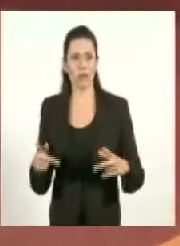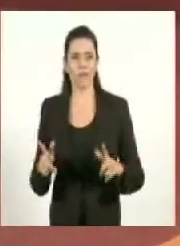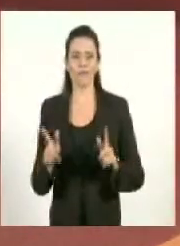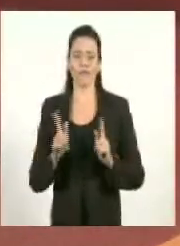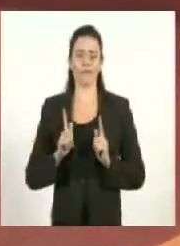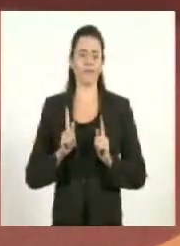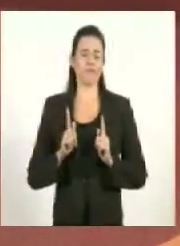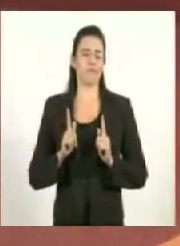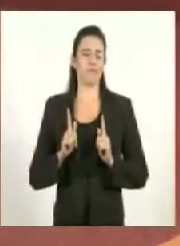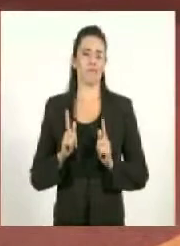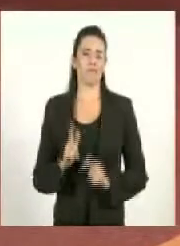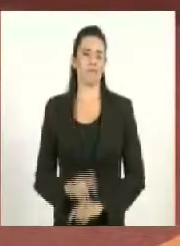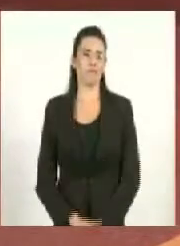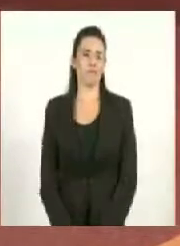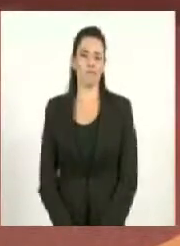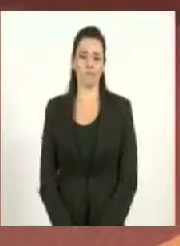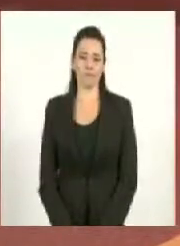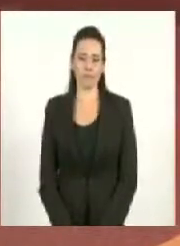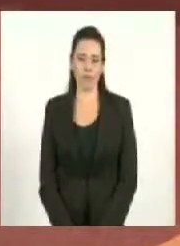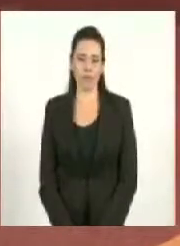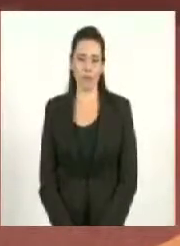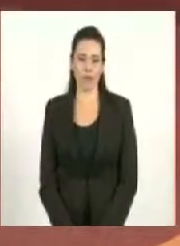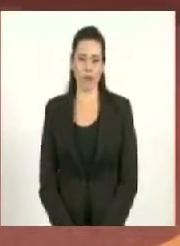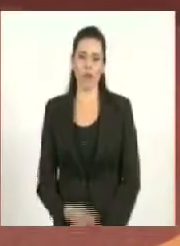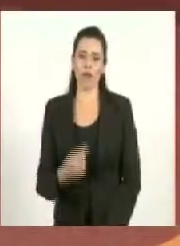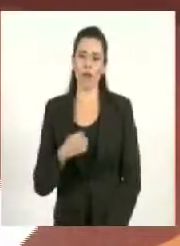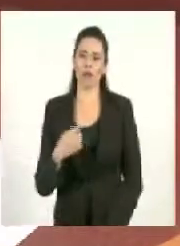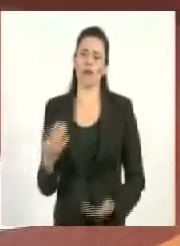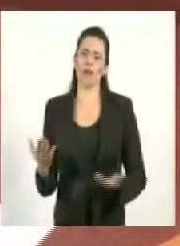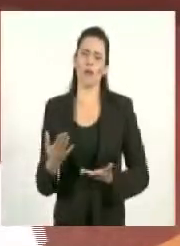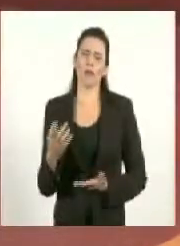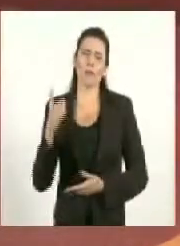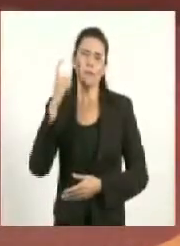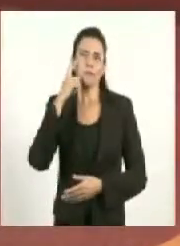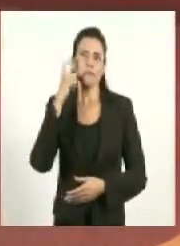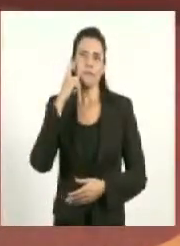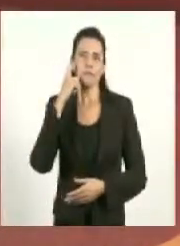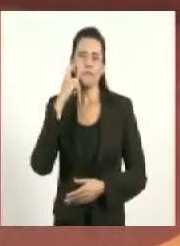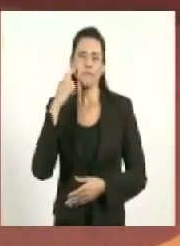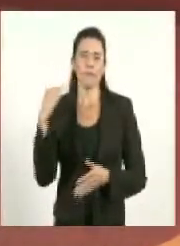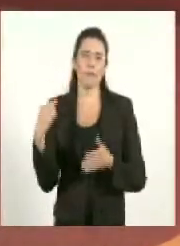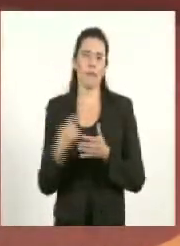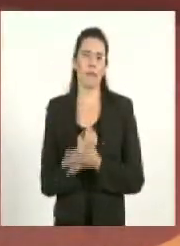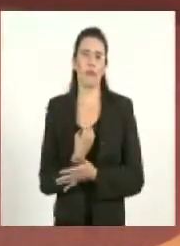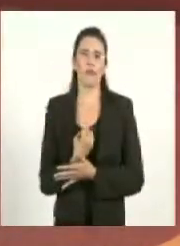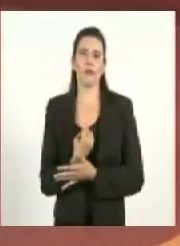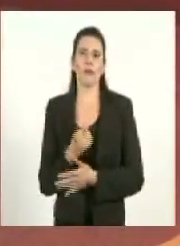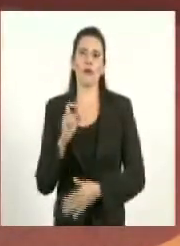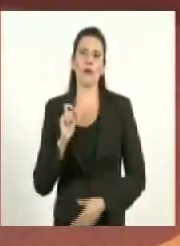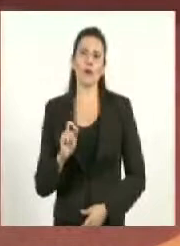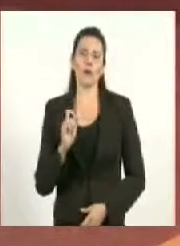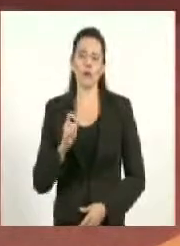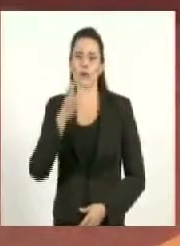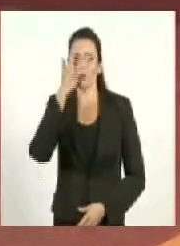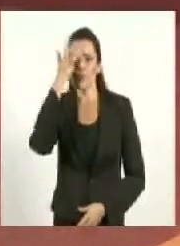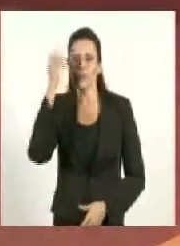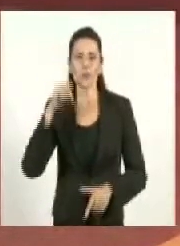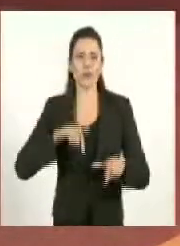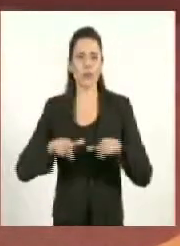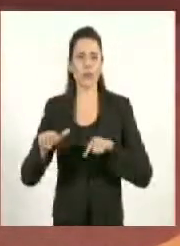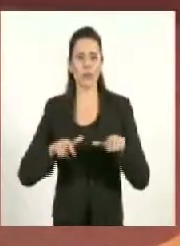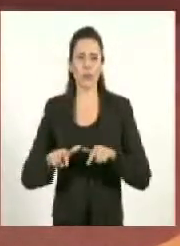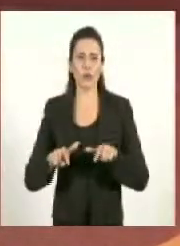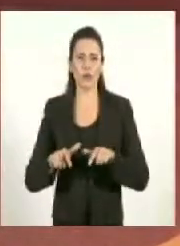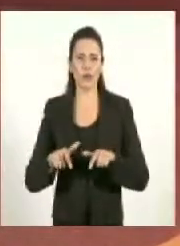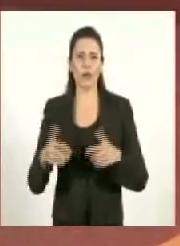o que é que os trabalhadores podem comemorar de fato nesses 120 dias de governo Flávio Dino? Aí eu queria